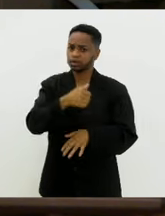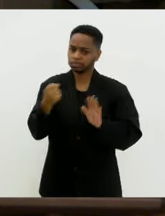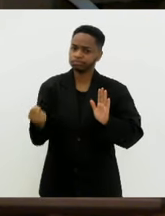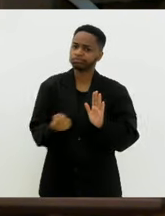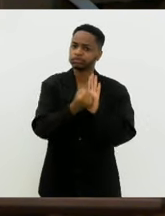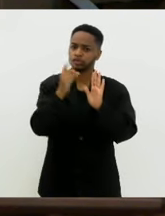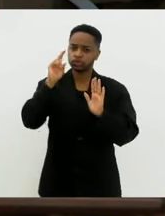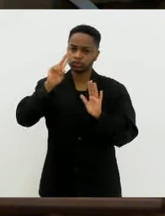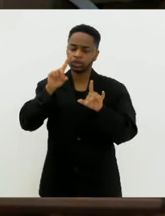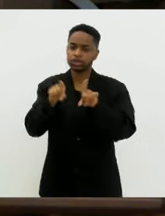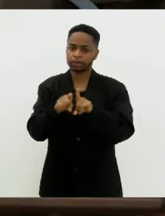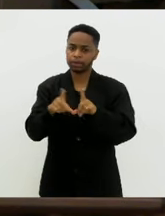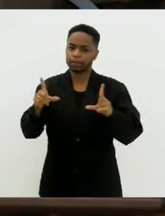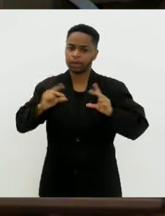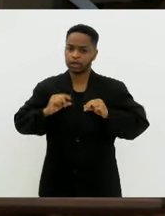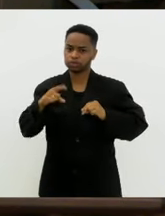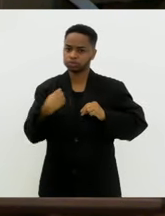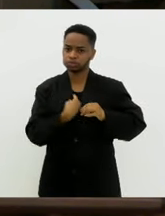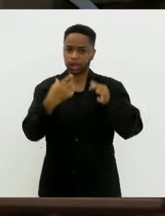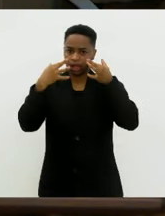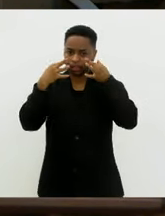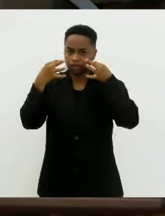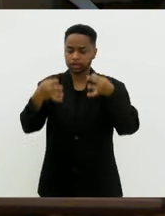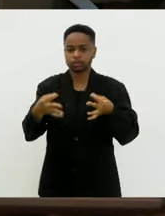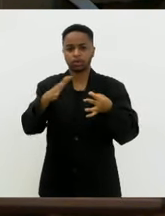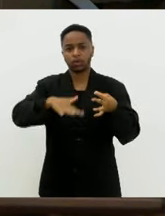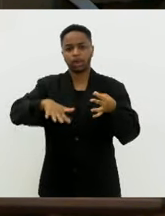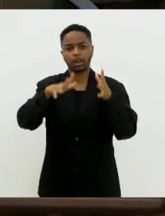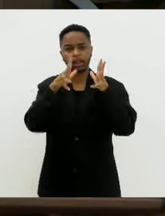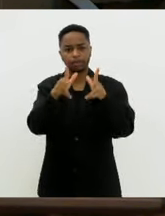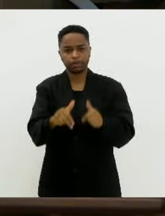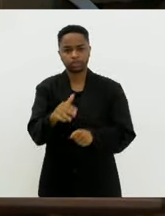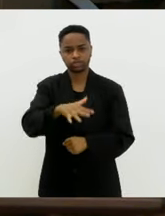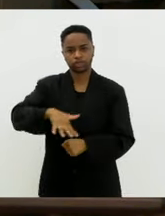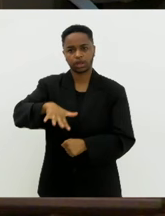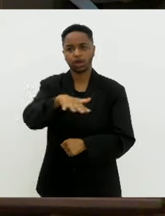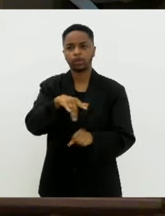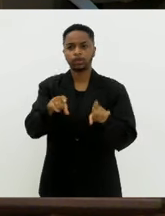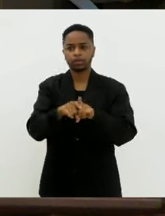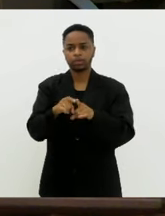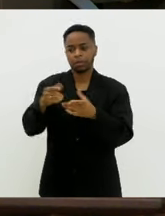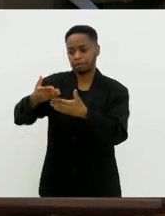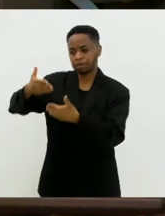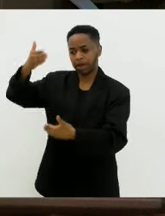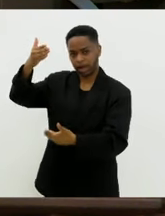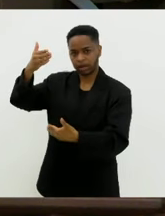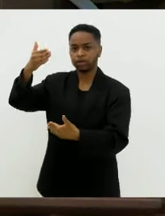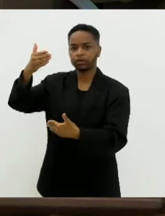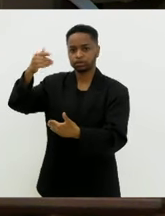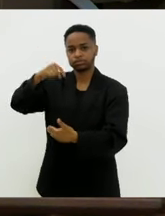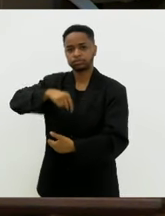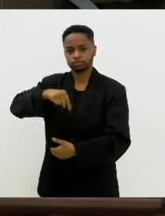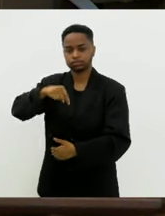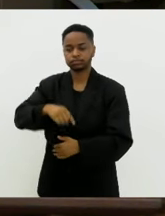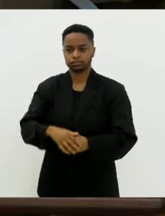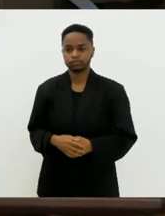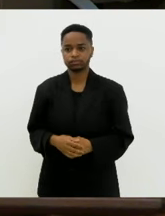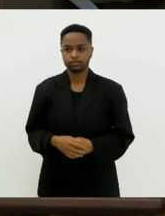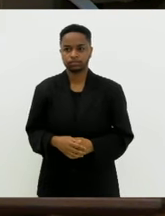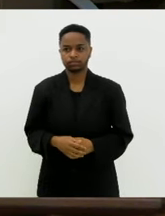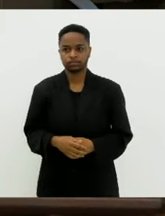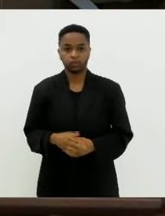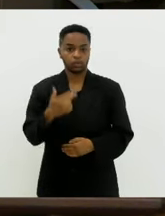nossa atenção, desde a limpeza geral das paredes aqui, presidente Ricardo Cardoso, que não podem